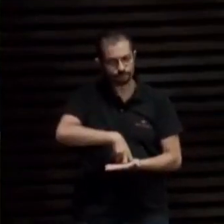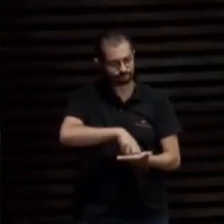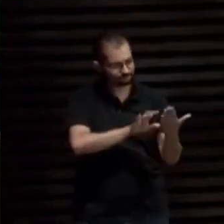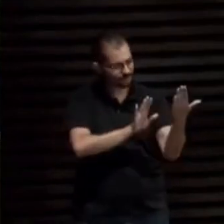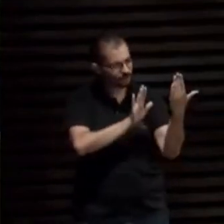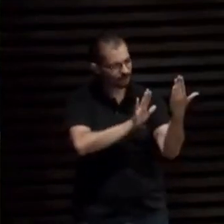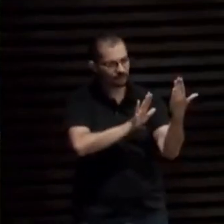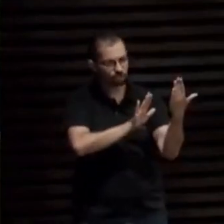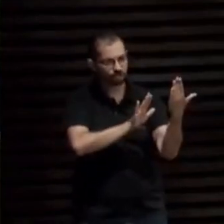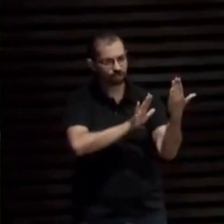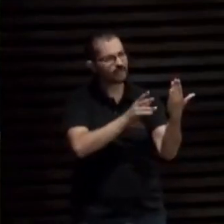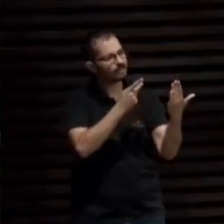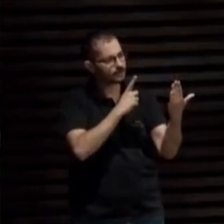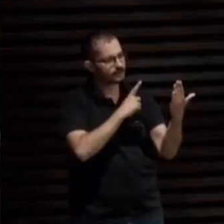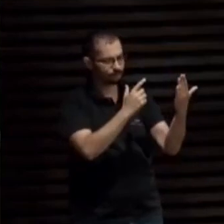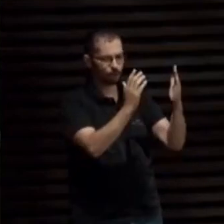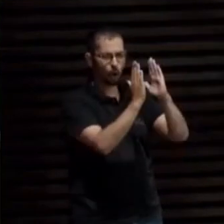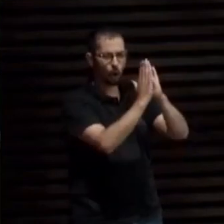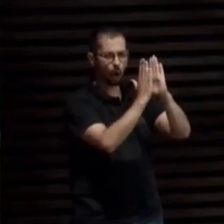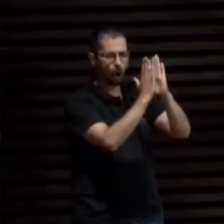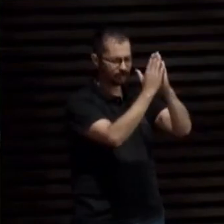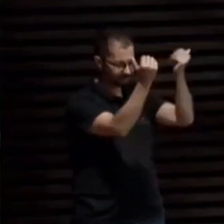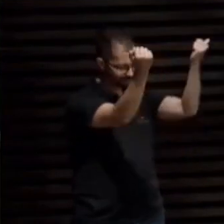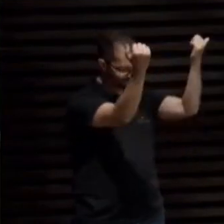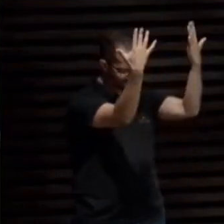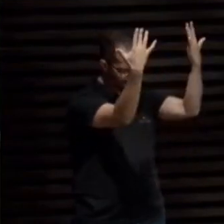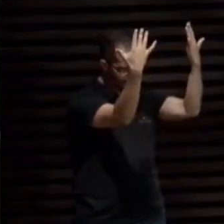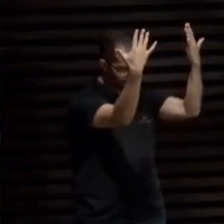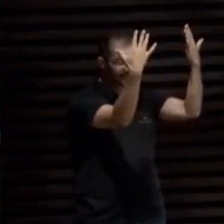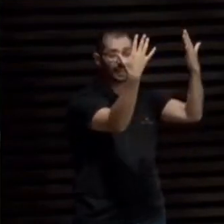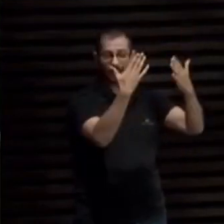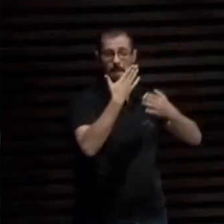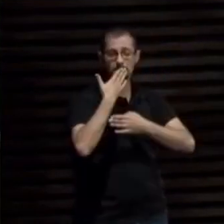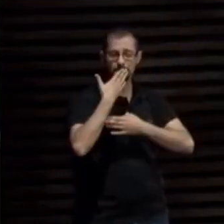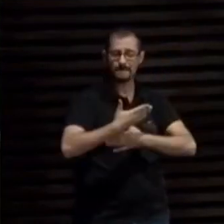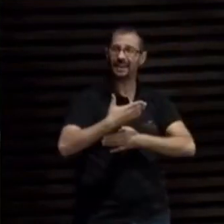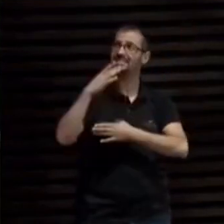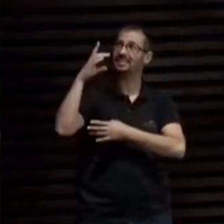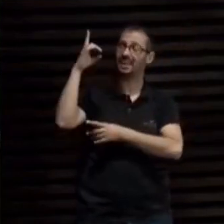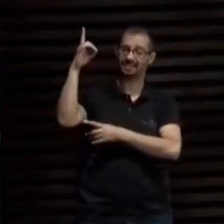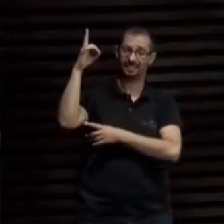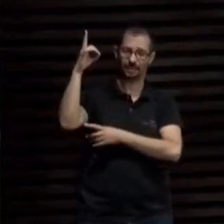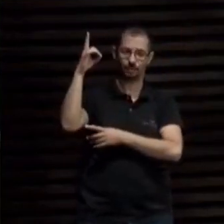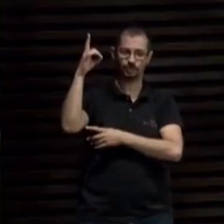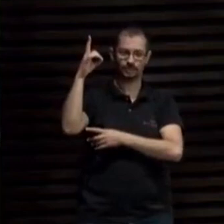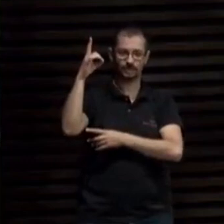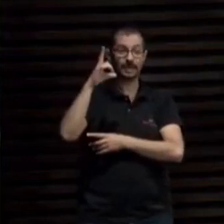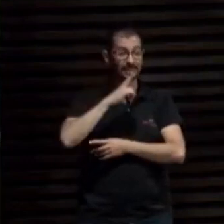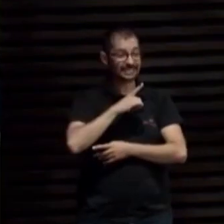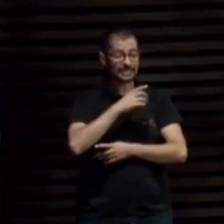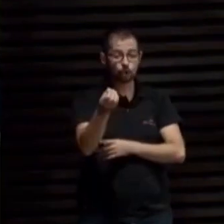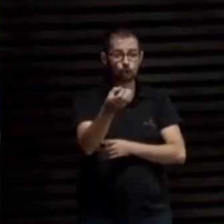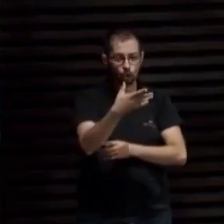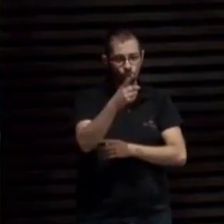minha cabeça e peça ao Senhor que coloque este novo